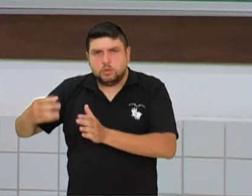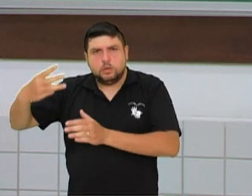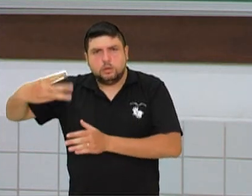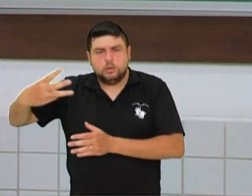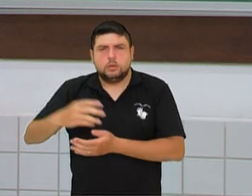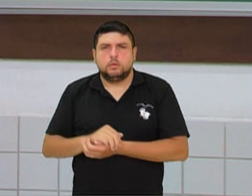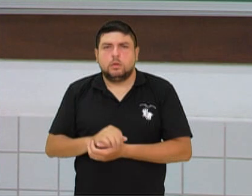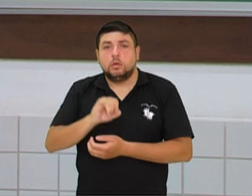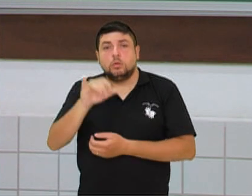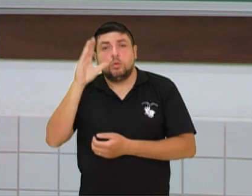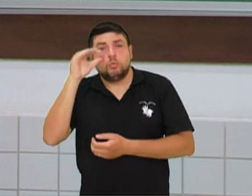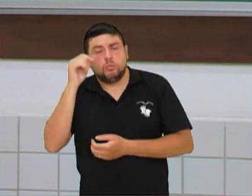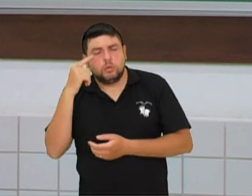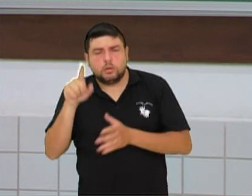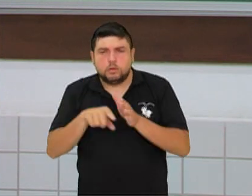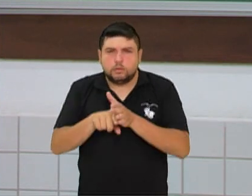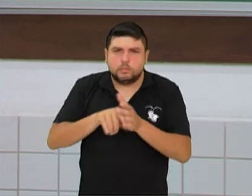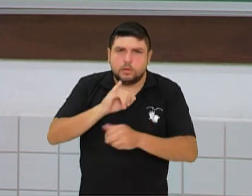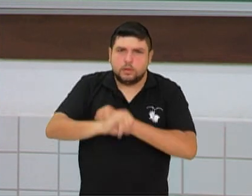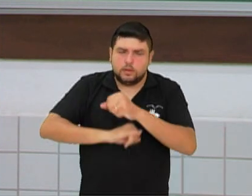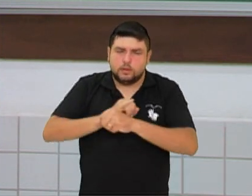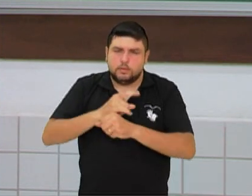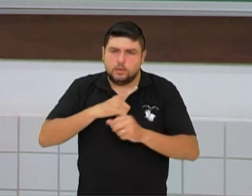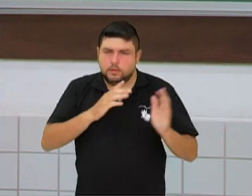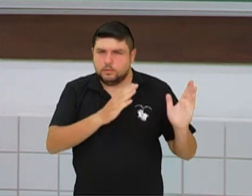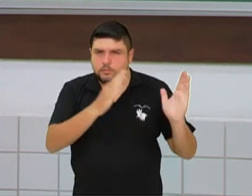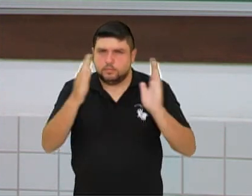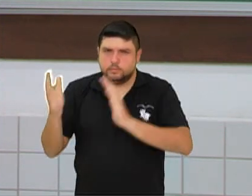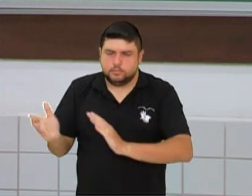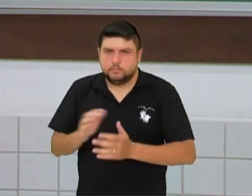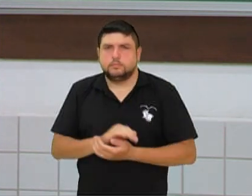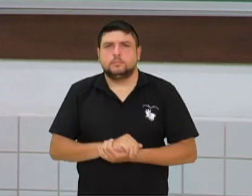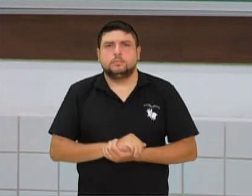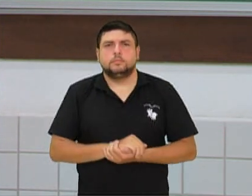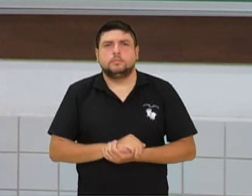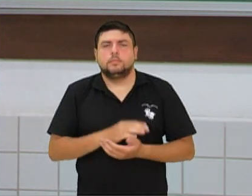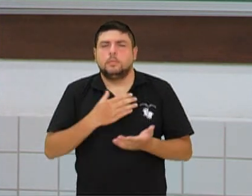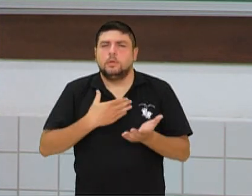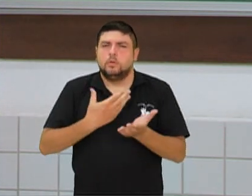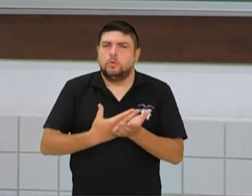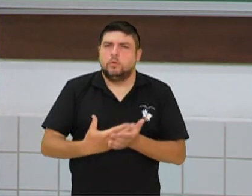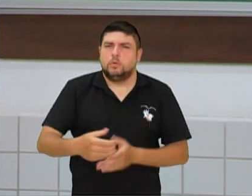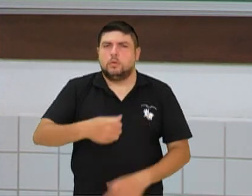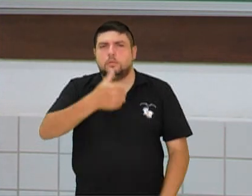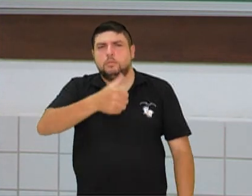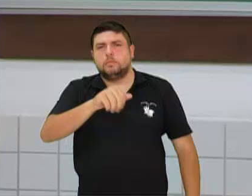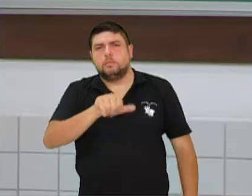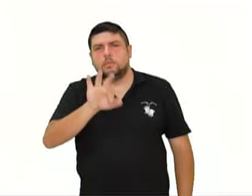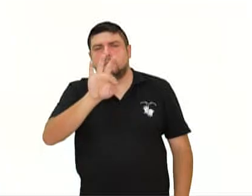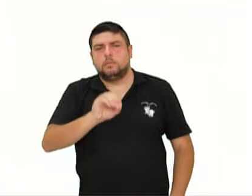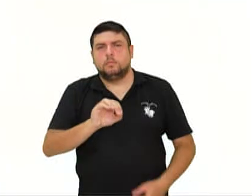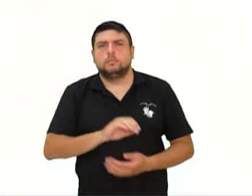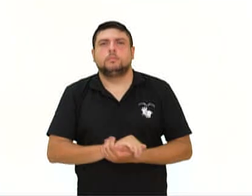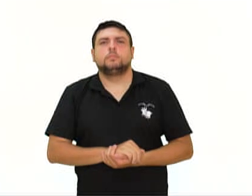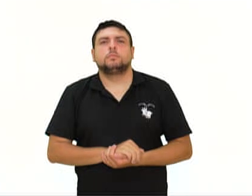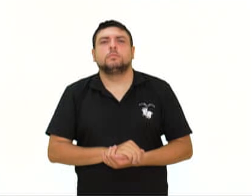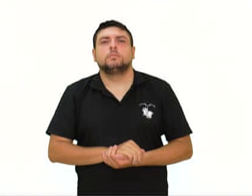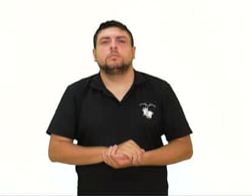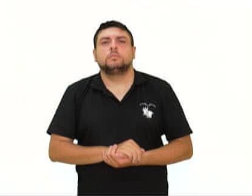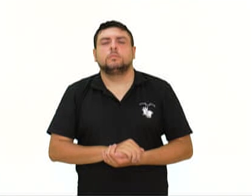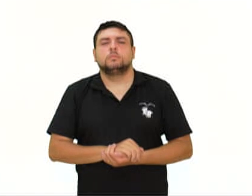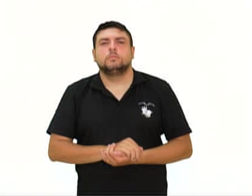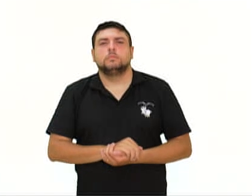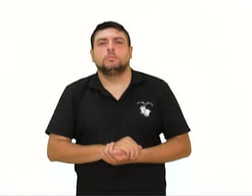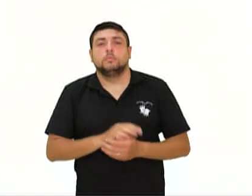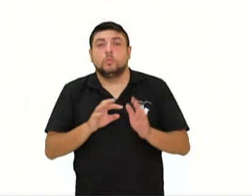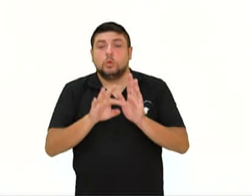curiosidade, procure ali na internet que tem o restante dessa peça. Então, vamos começar ali com o primeiro ato, que diz assim. O fragmento